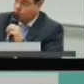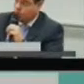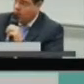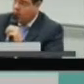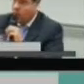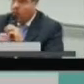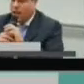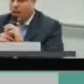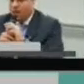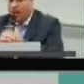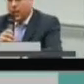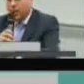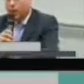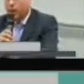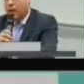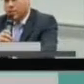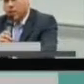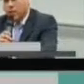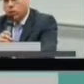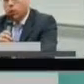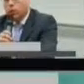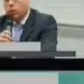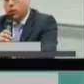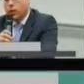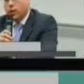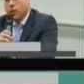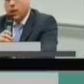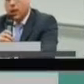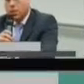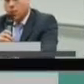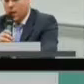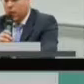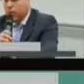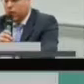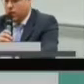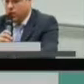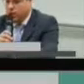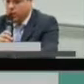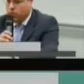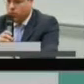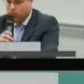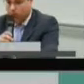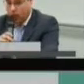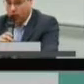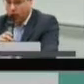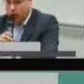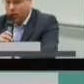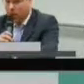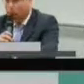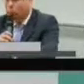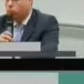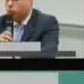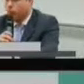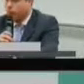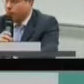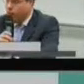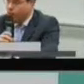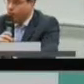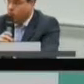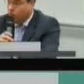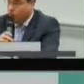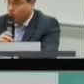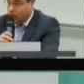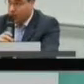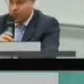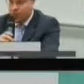nós tivermos todas essas 80 soluções dos equipamentos de radioterapia, quando nós tivermos mais cirurgiões de cabeça e